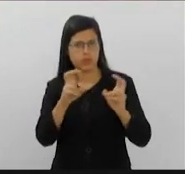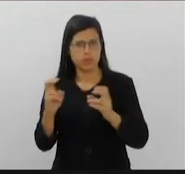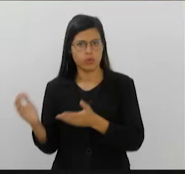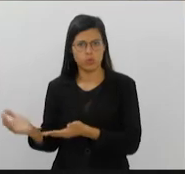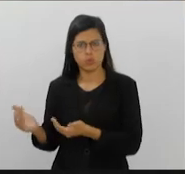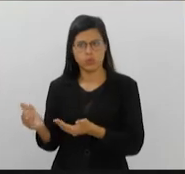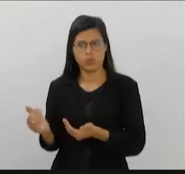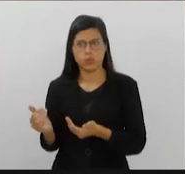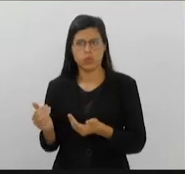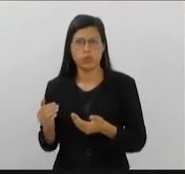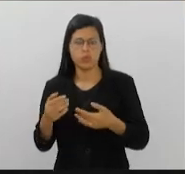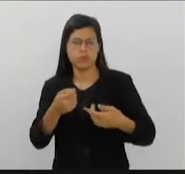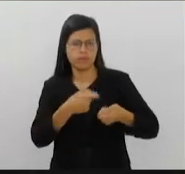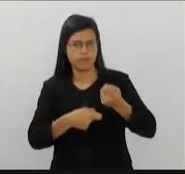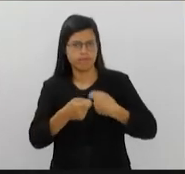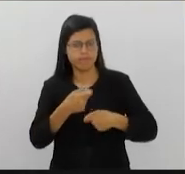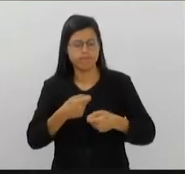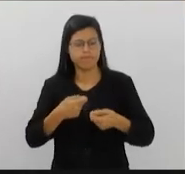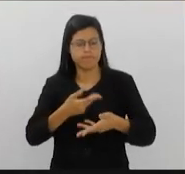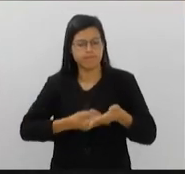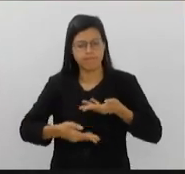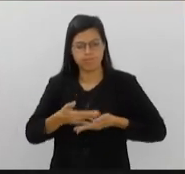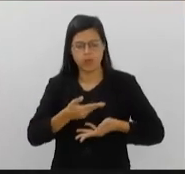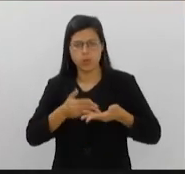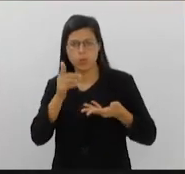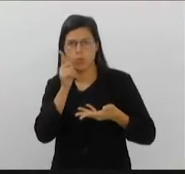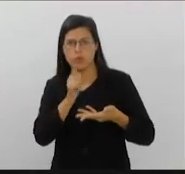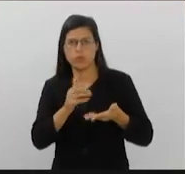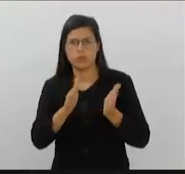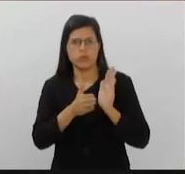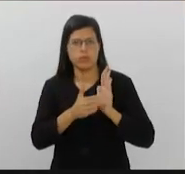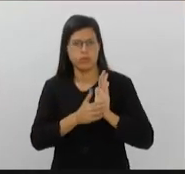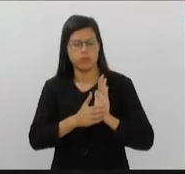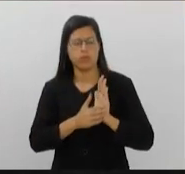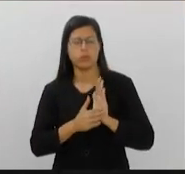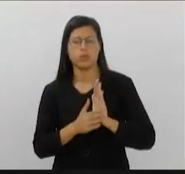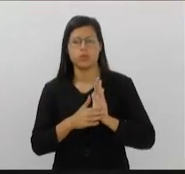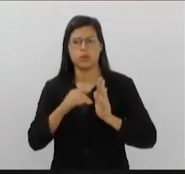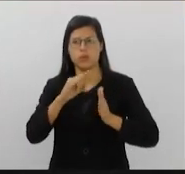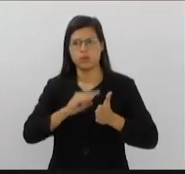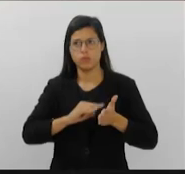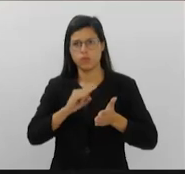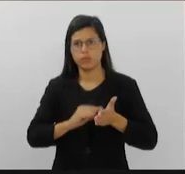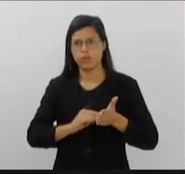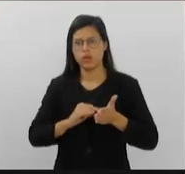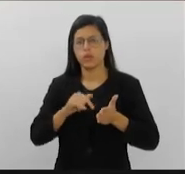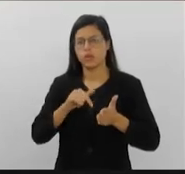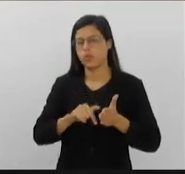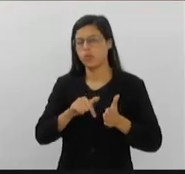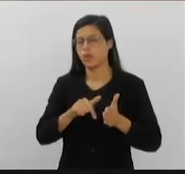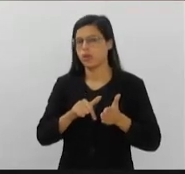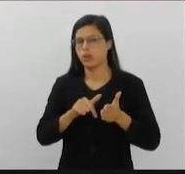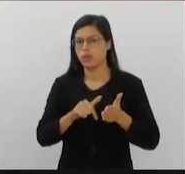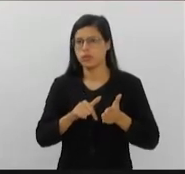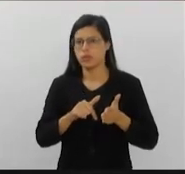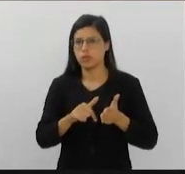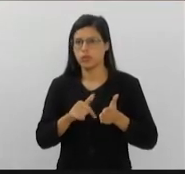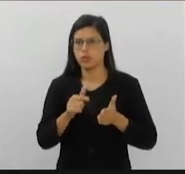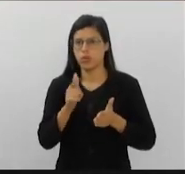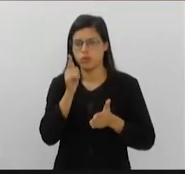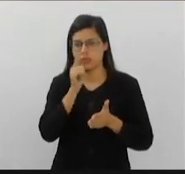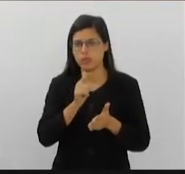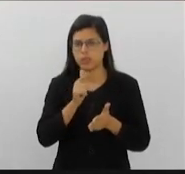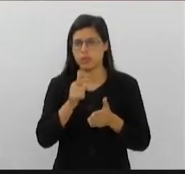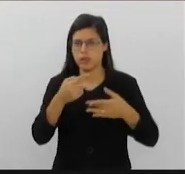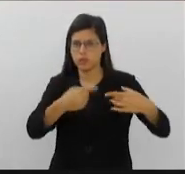para que a gente consiga chegar em propostas, reivindicações, em um documento que nós chamamos de comuniqué, para que a gente possa incidir na